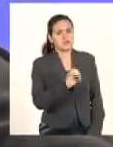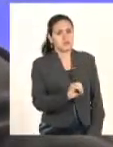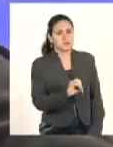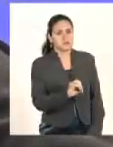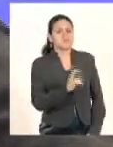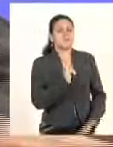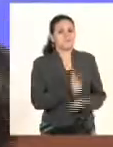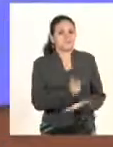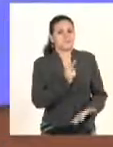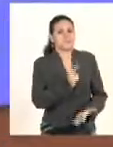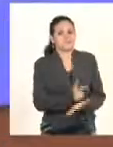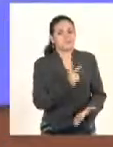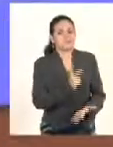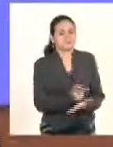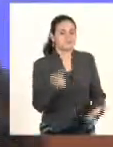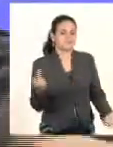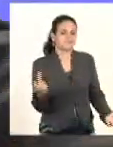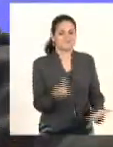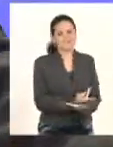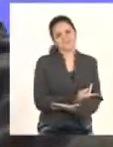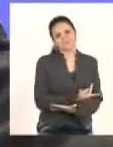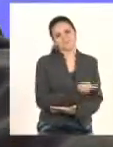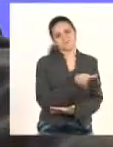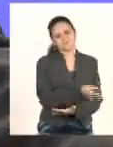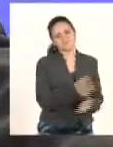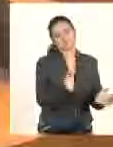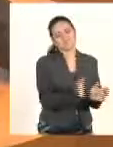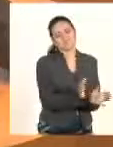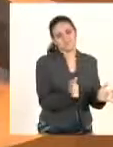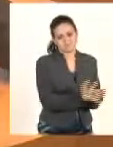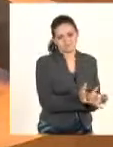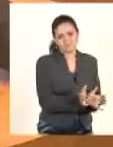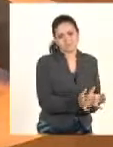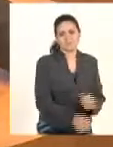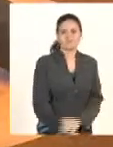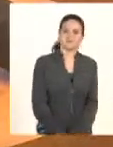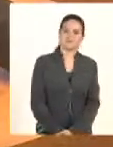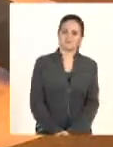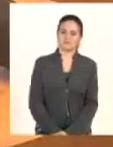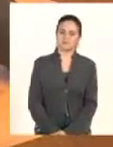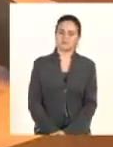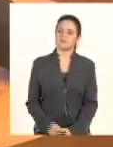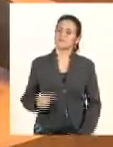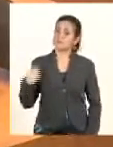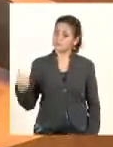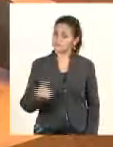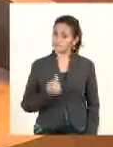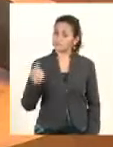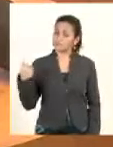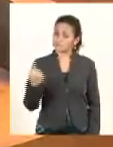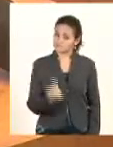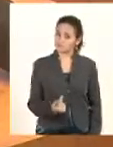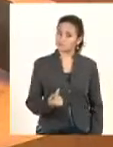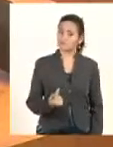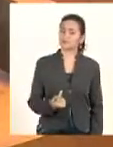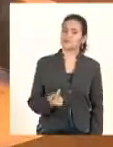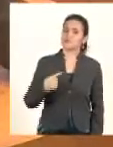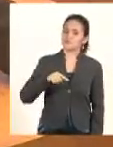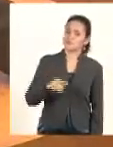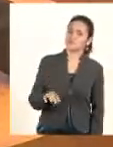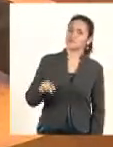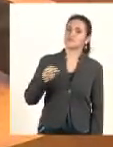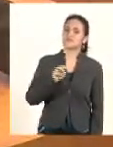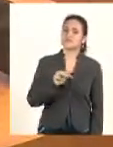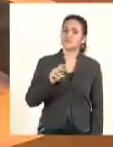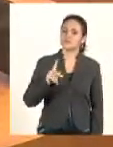a composição daquela comissão. Nós viemos aqui, debatemos, fomos até o Ministério